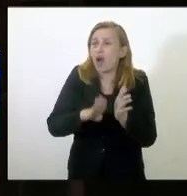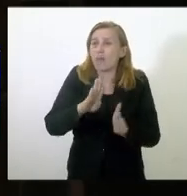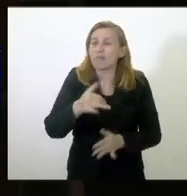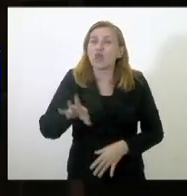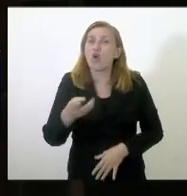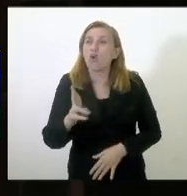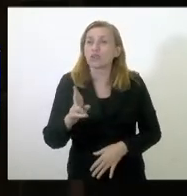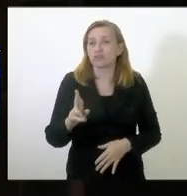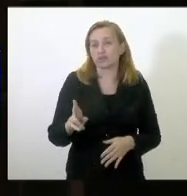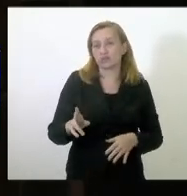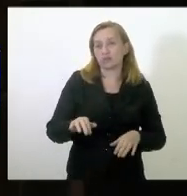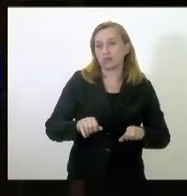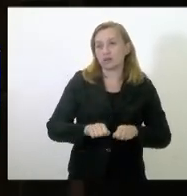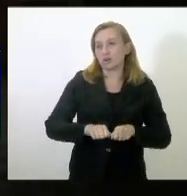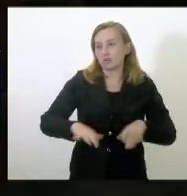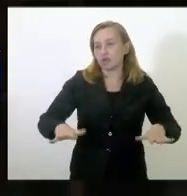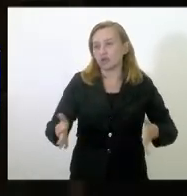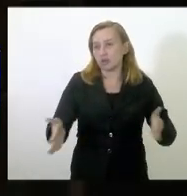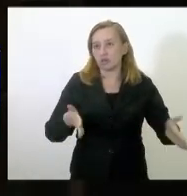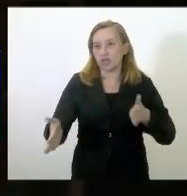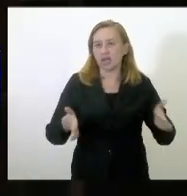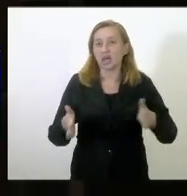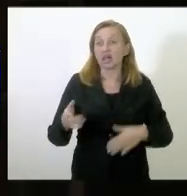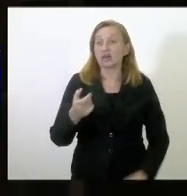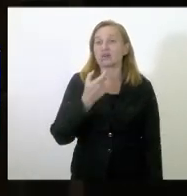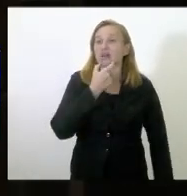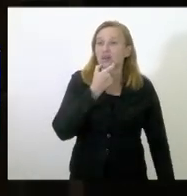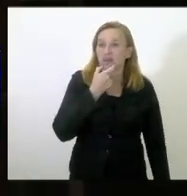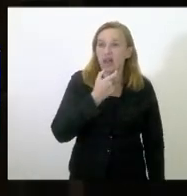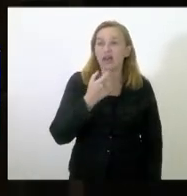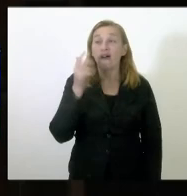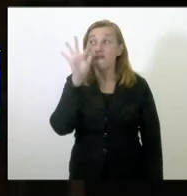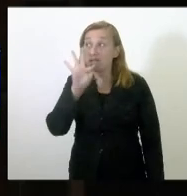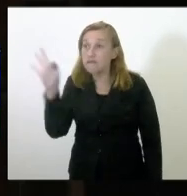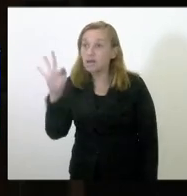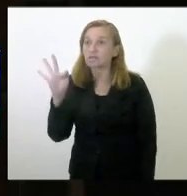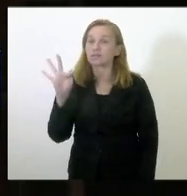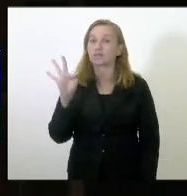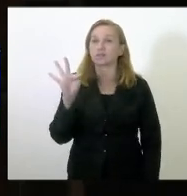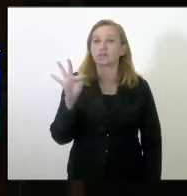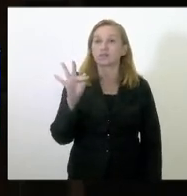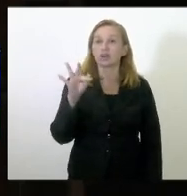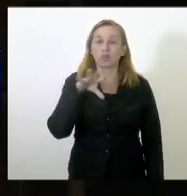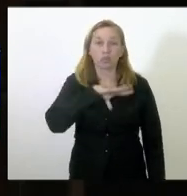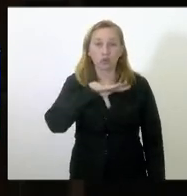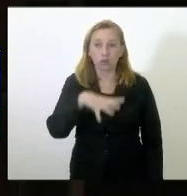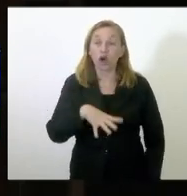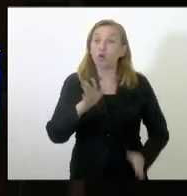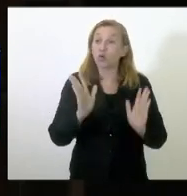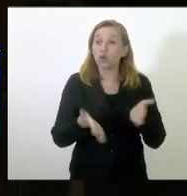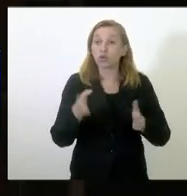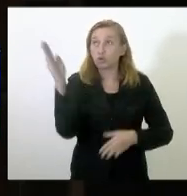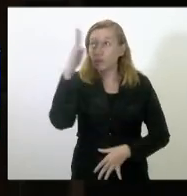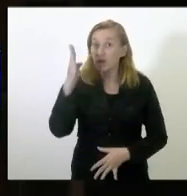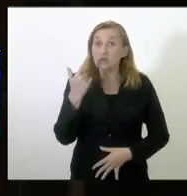nessa pandemia. Inglaterra, França, Portugal, e o Brasil hoje vê o